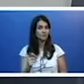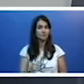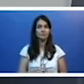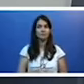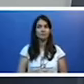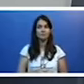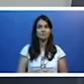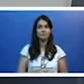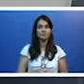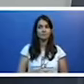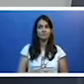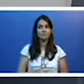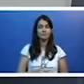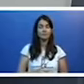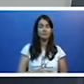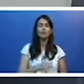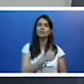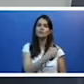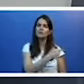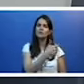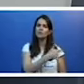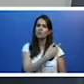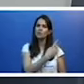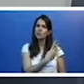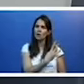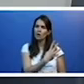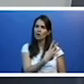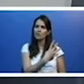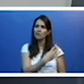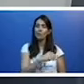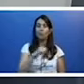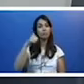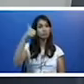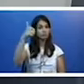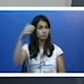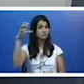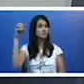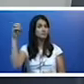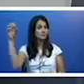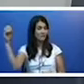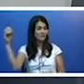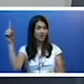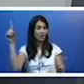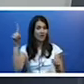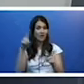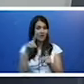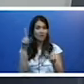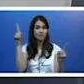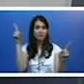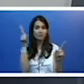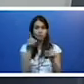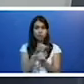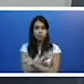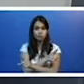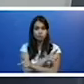Denominador de uma fração com o denominador da outra,